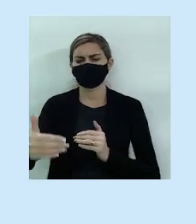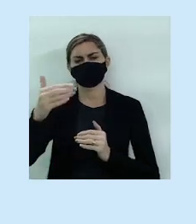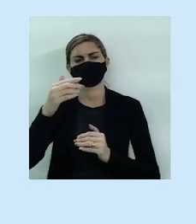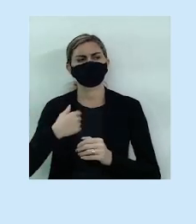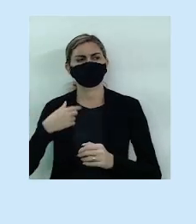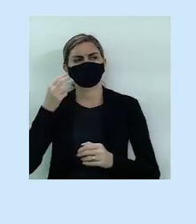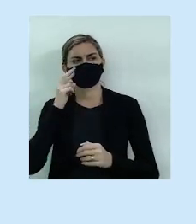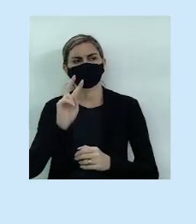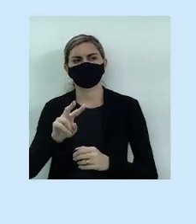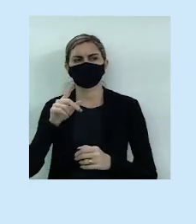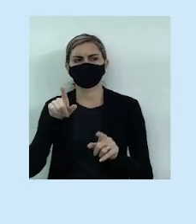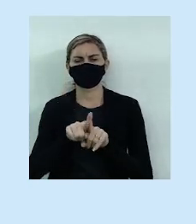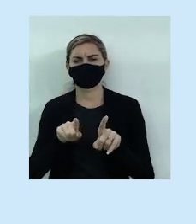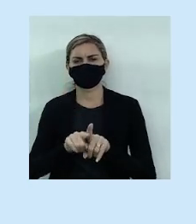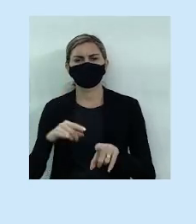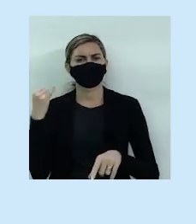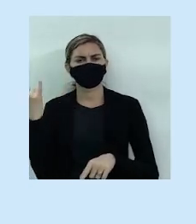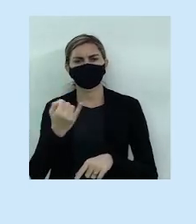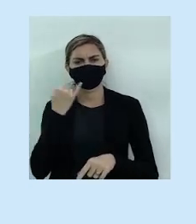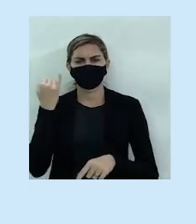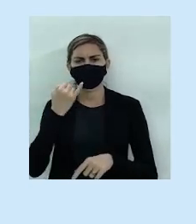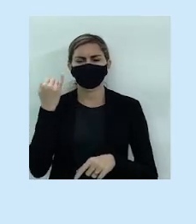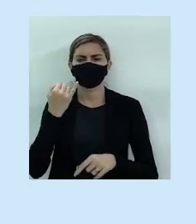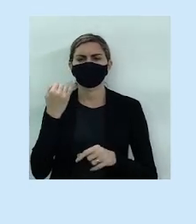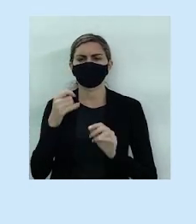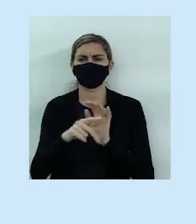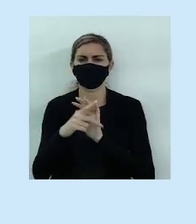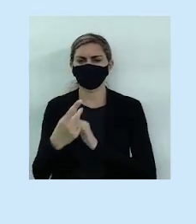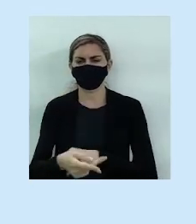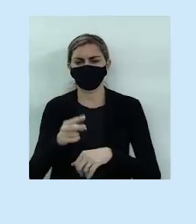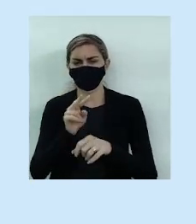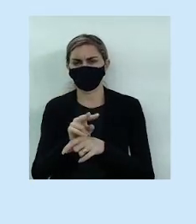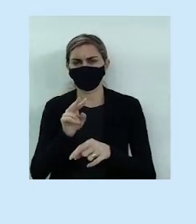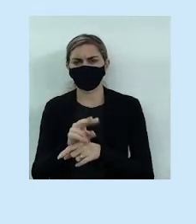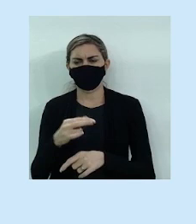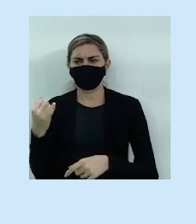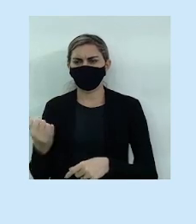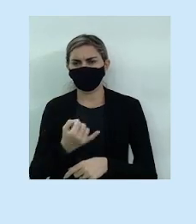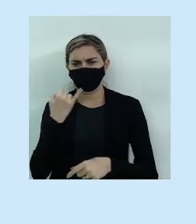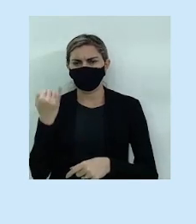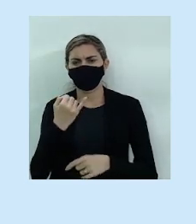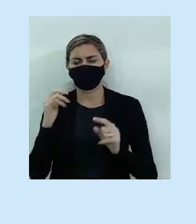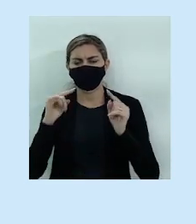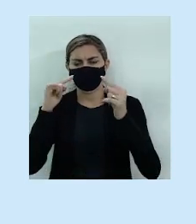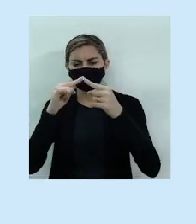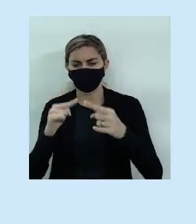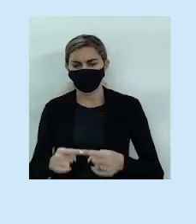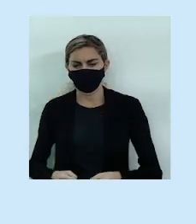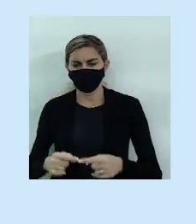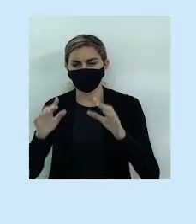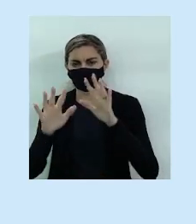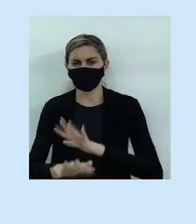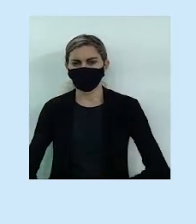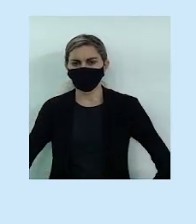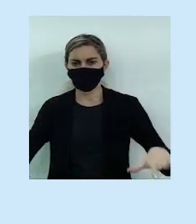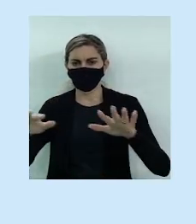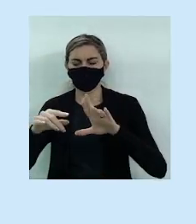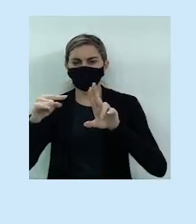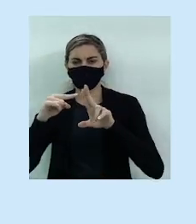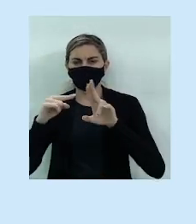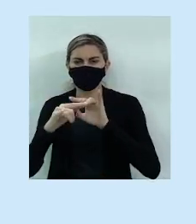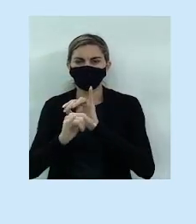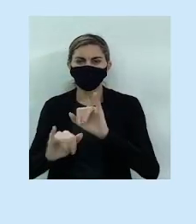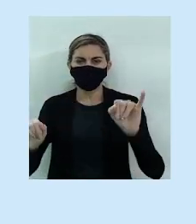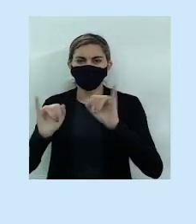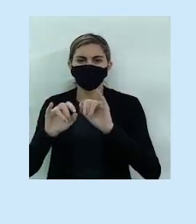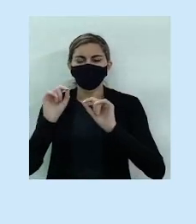gente vai ver um ponto também bem importante, que são os aspectos previamente importantes relacionados ao cenário dessa unidade de